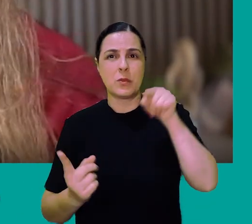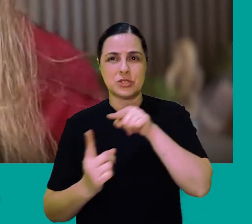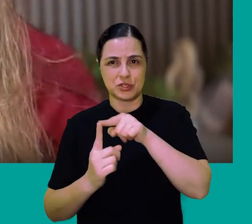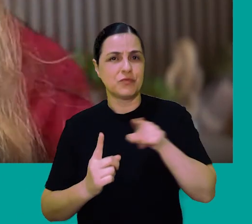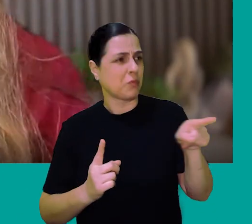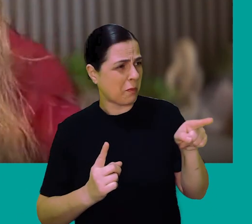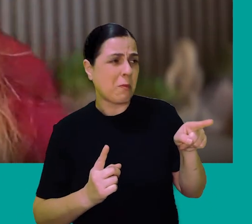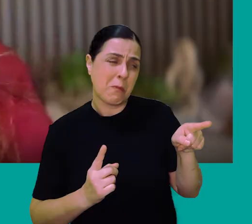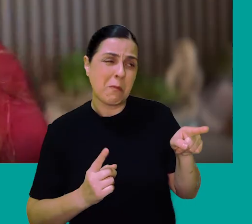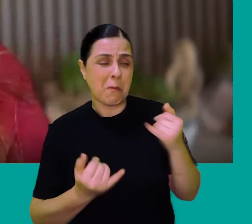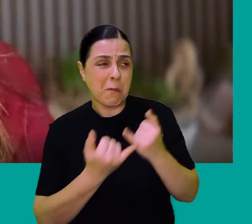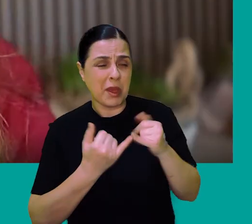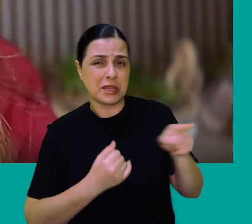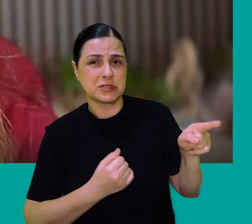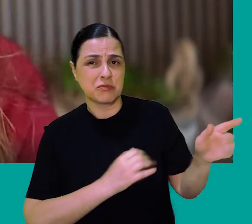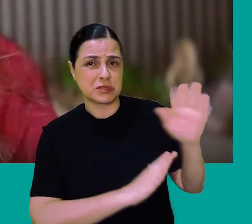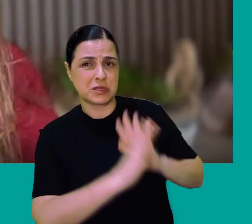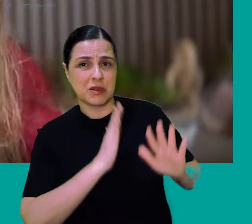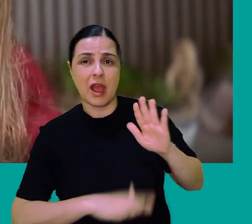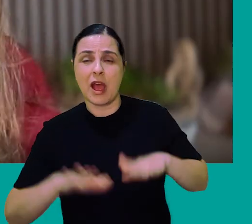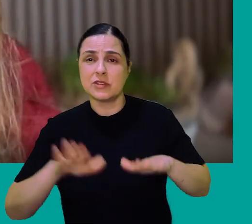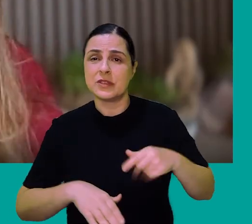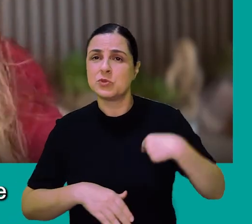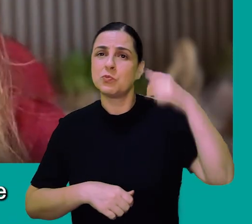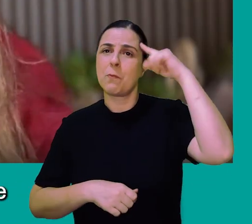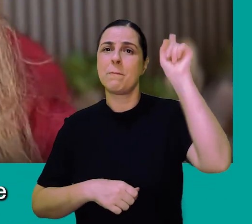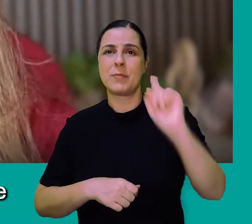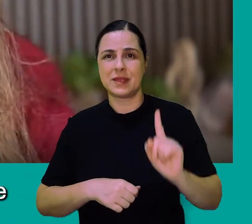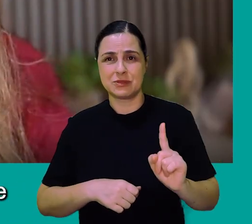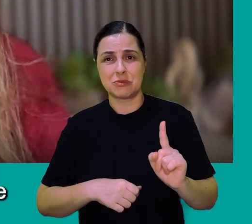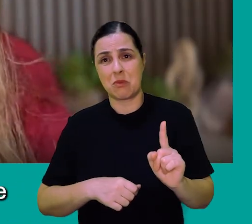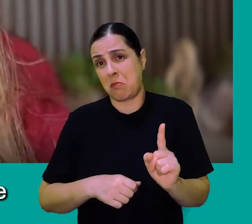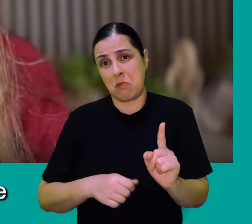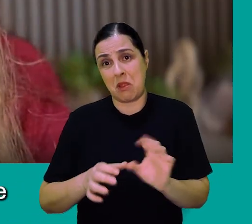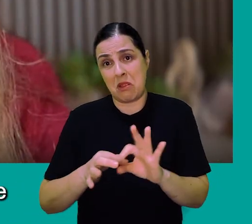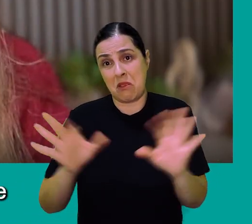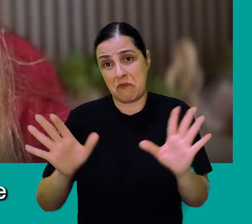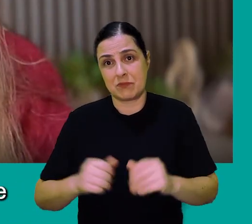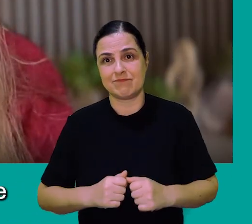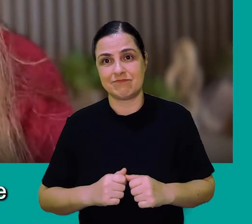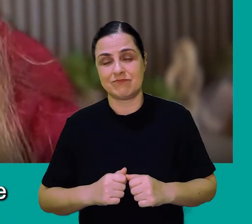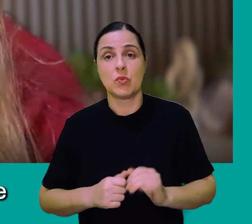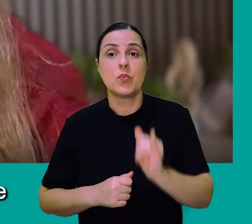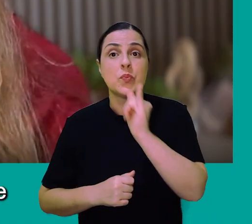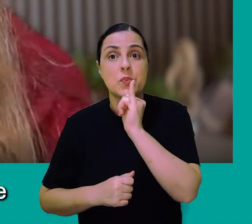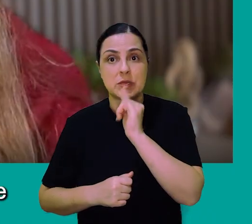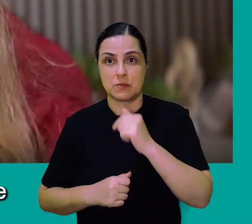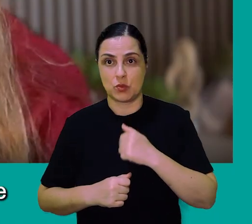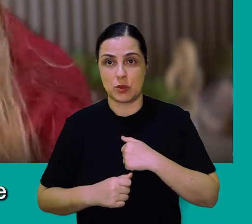linha mesmo, a gente faz sem pensar porque é permitido, né? Então, por exemplo, se eu faço